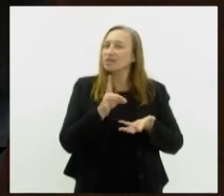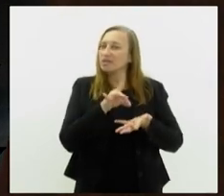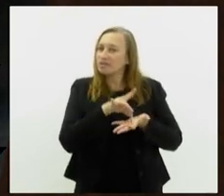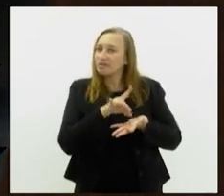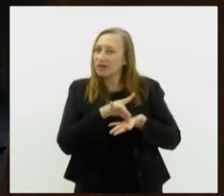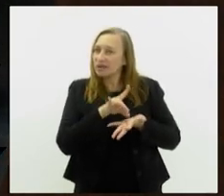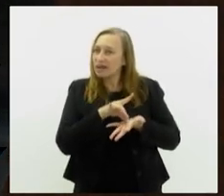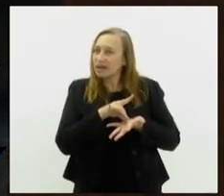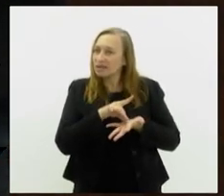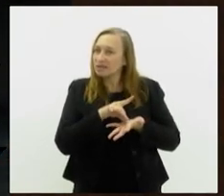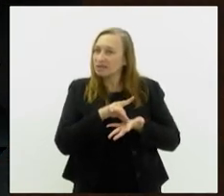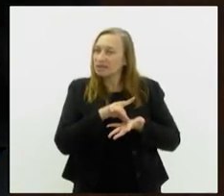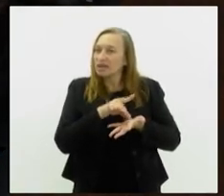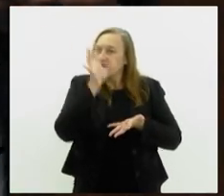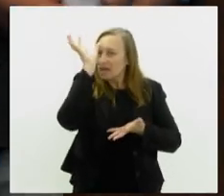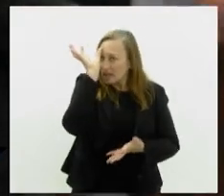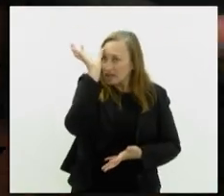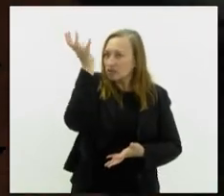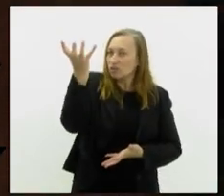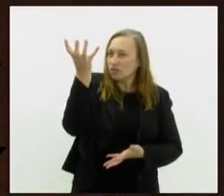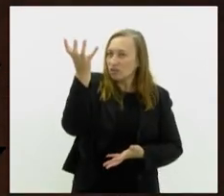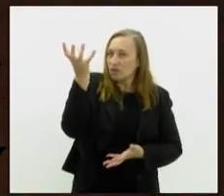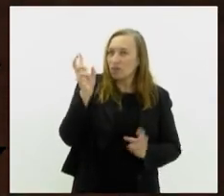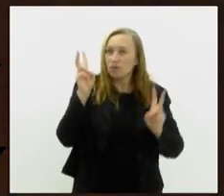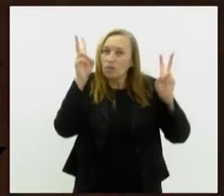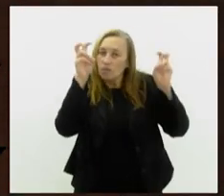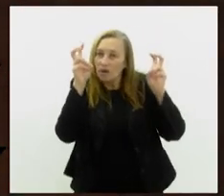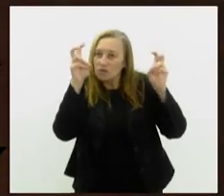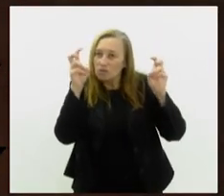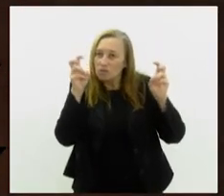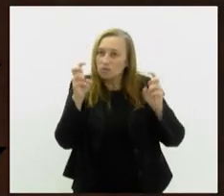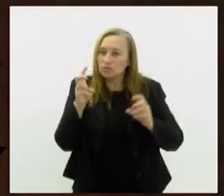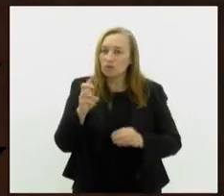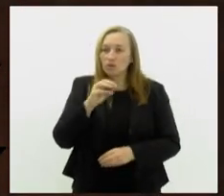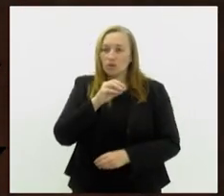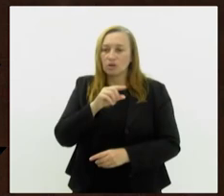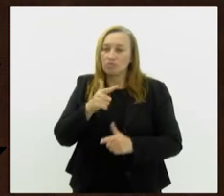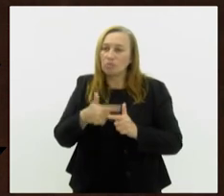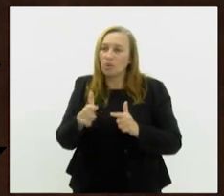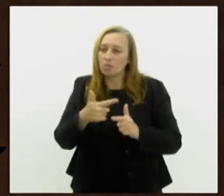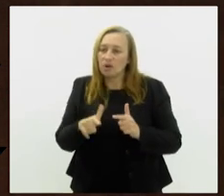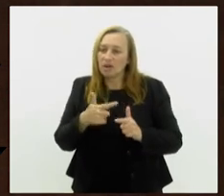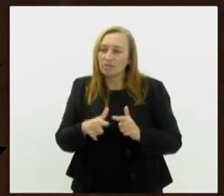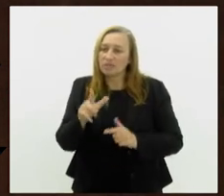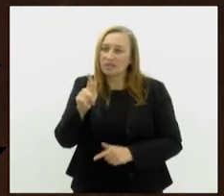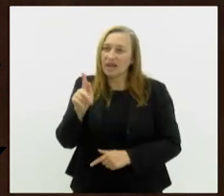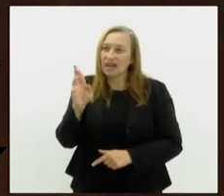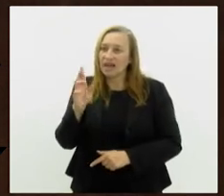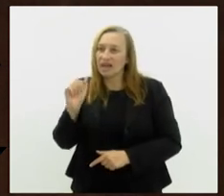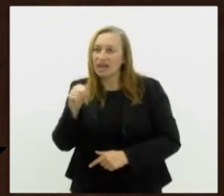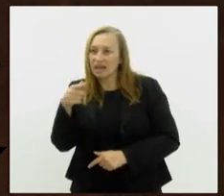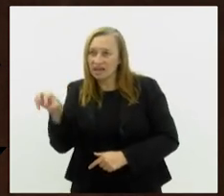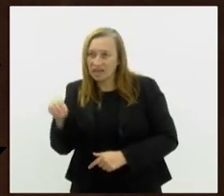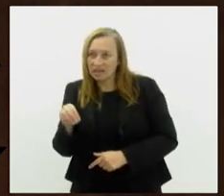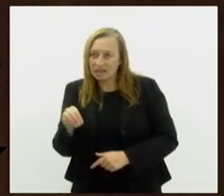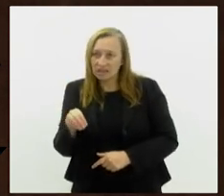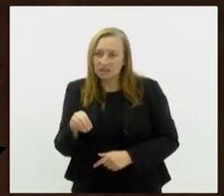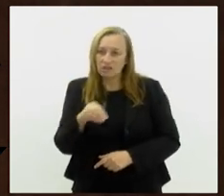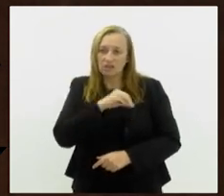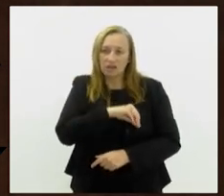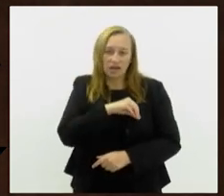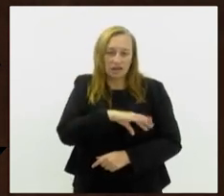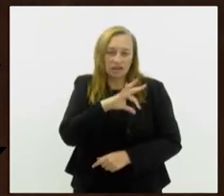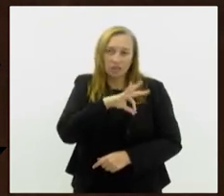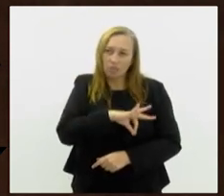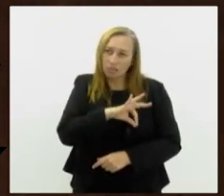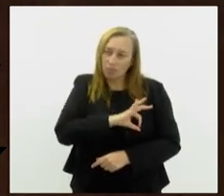principalmente, é resolver a questão da GRAM. Essa casa teve um importante debate quando discutiu